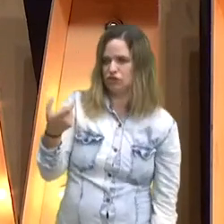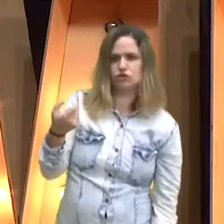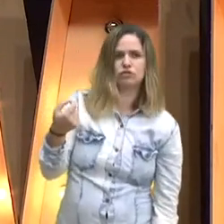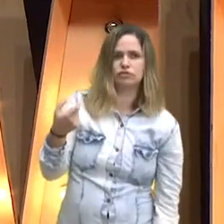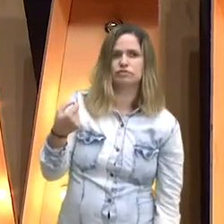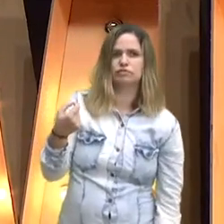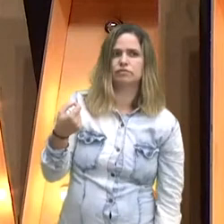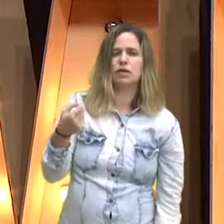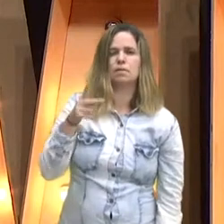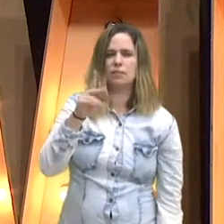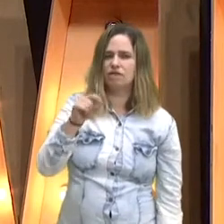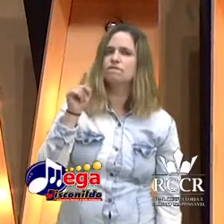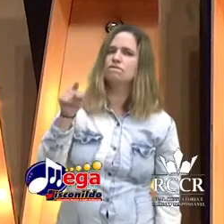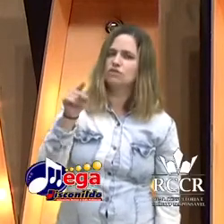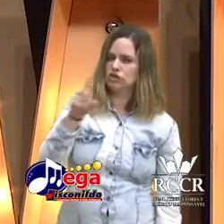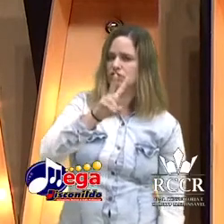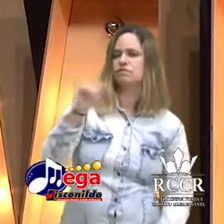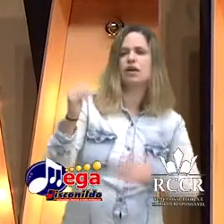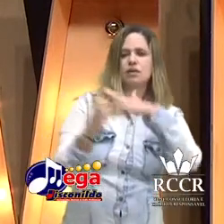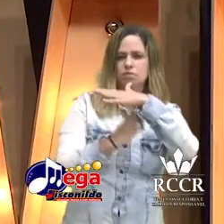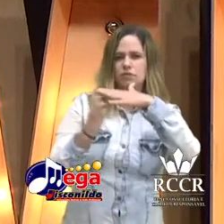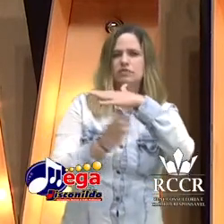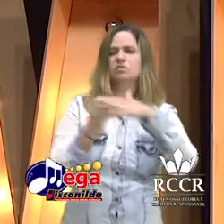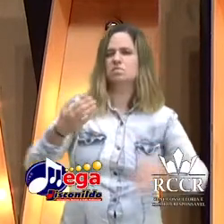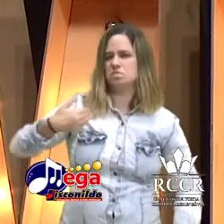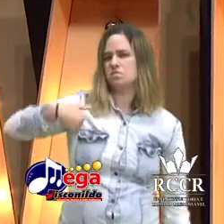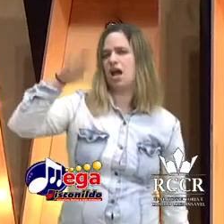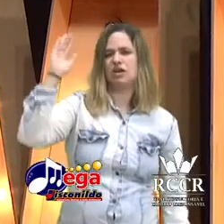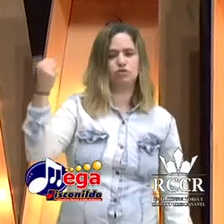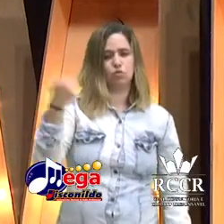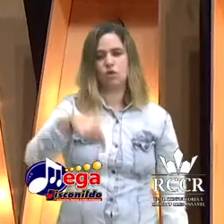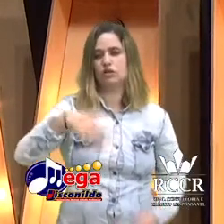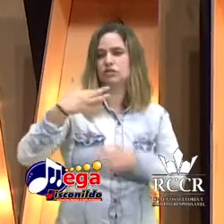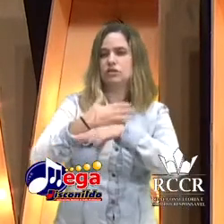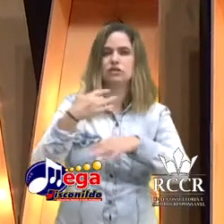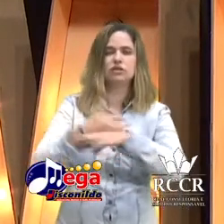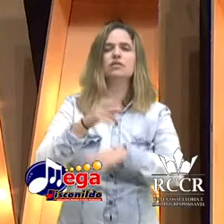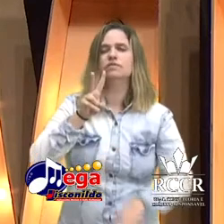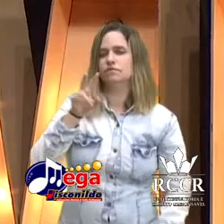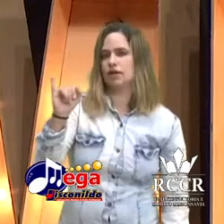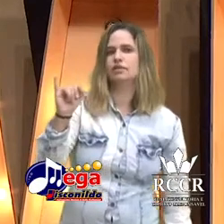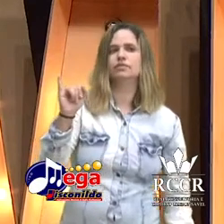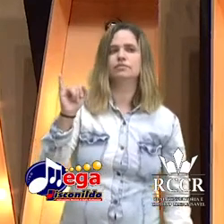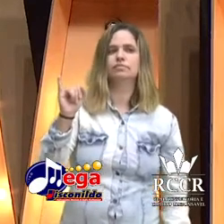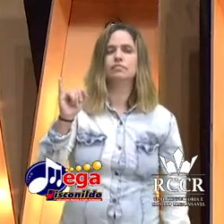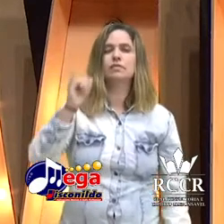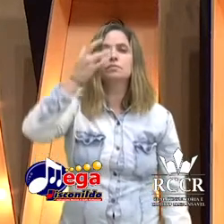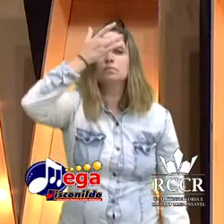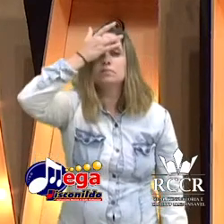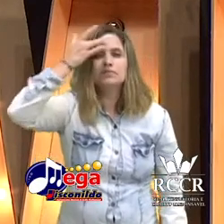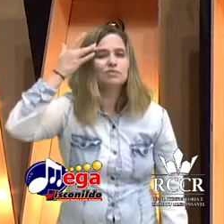e eu quero te ajudar nisso, o que você quer fazer? Estou contigo, vamos lá. E então a gente resgata uma pessoa que estava no fracasso, que tinha se